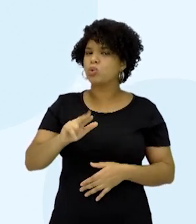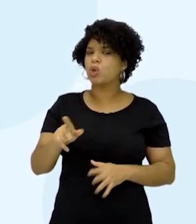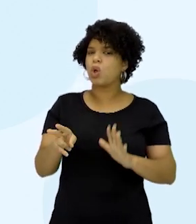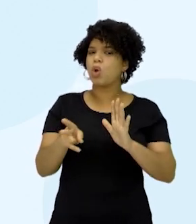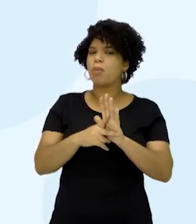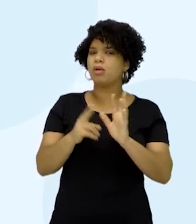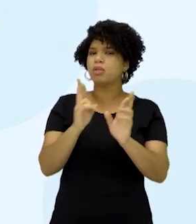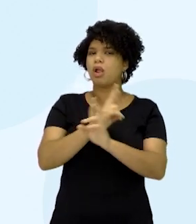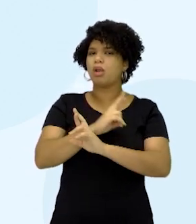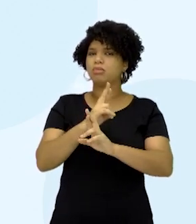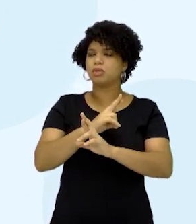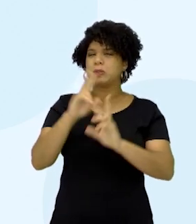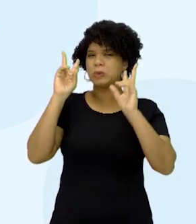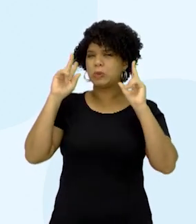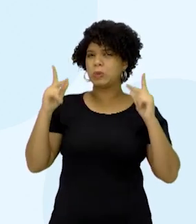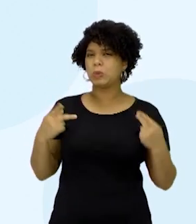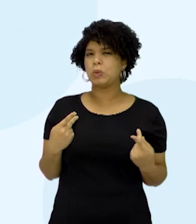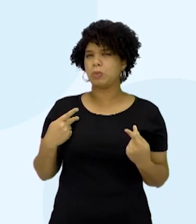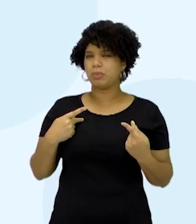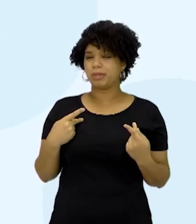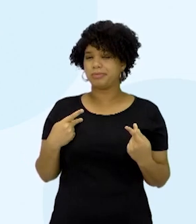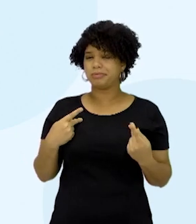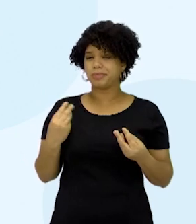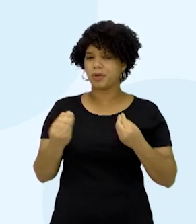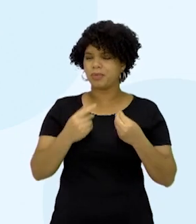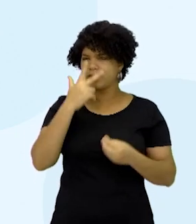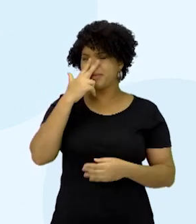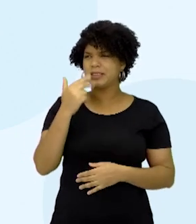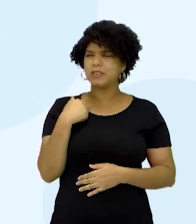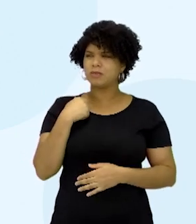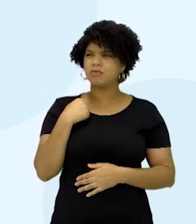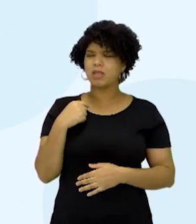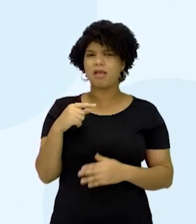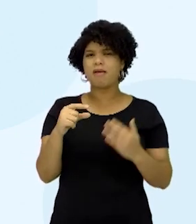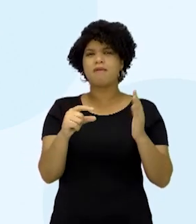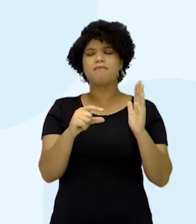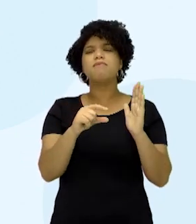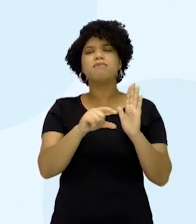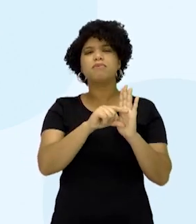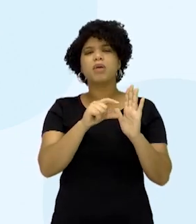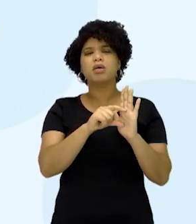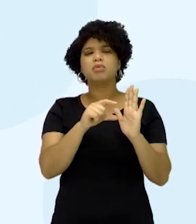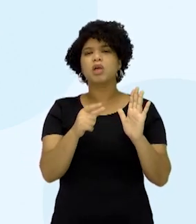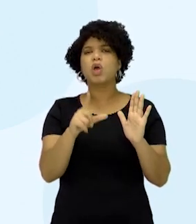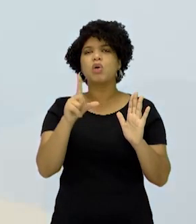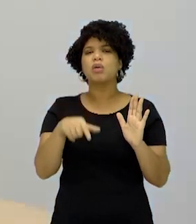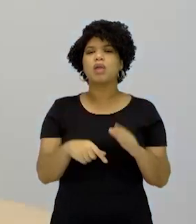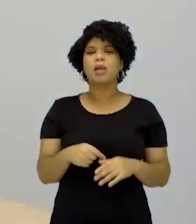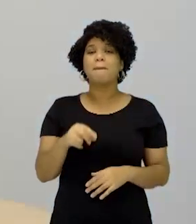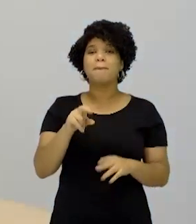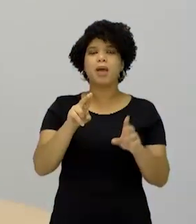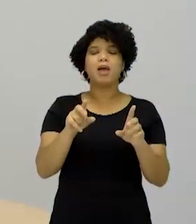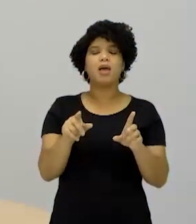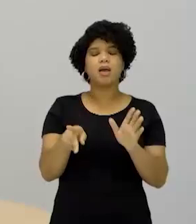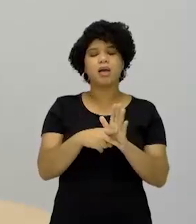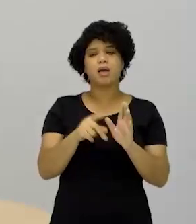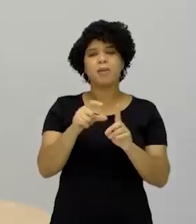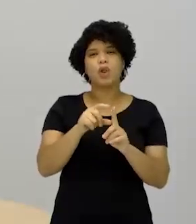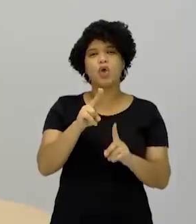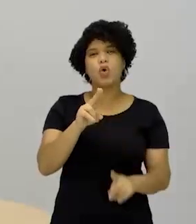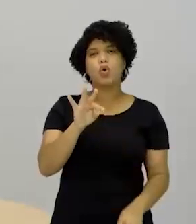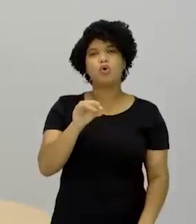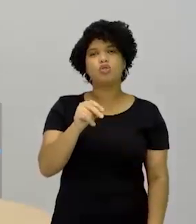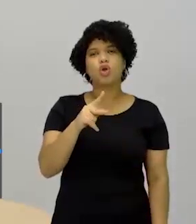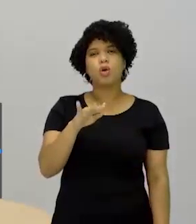relações de convívio humanas. Qual é o sentido da expressão mundo quase utópico? É um mundo irreal, é um mundo que não é verdadeiro, é um mundo